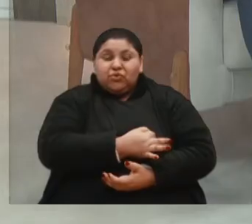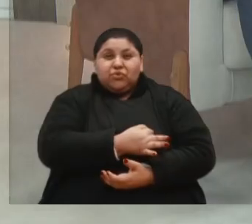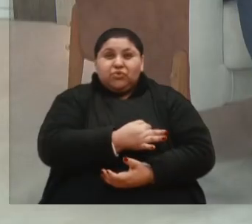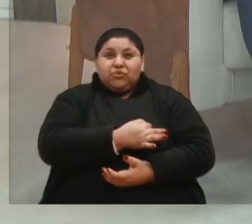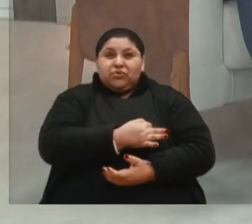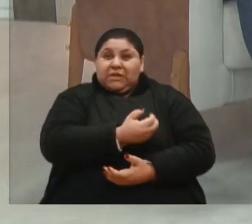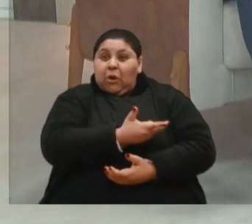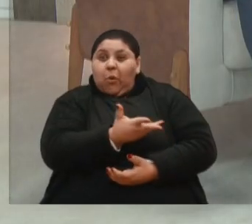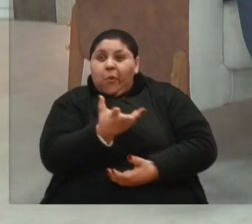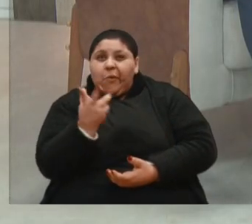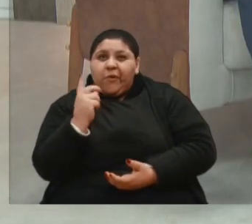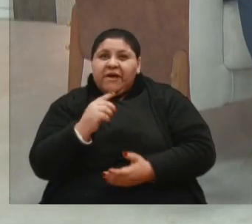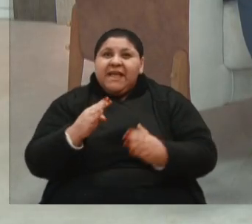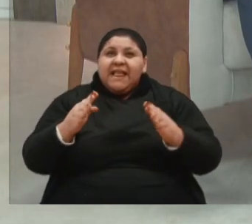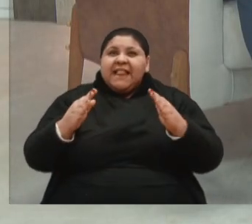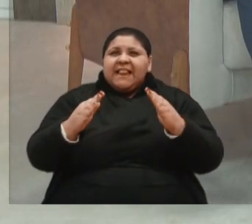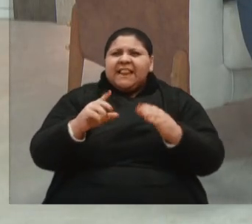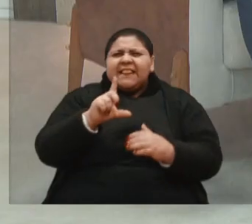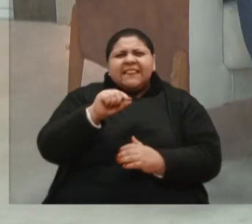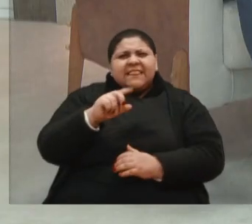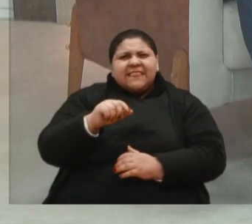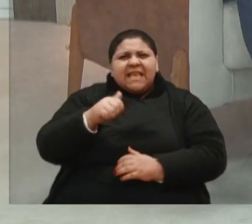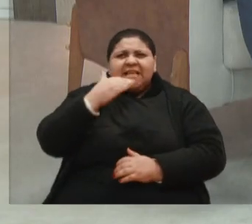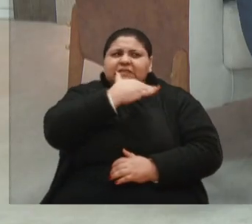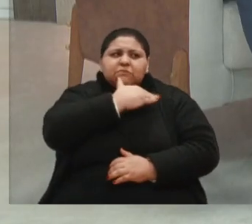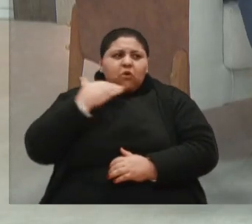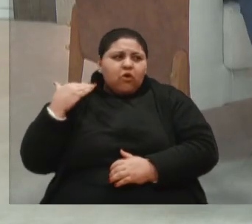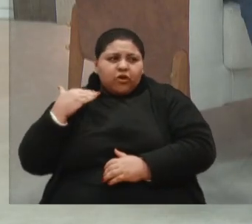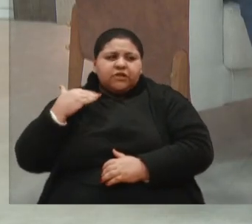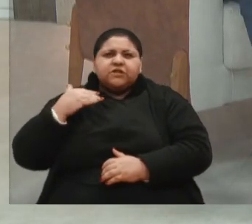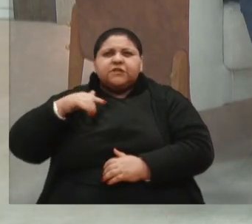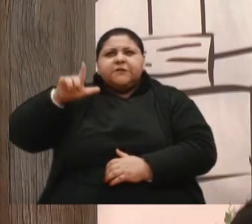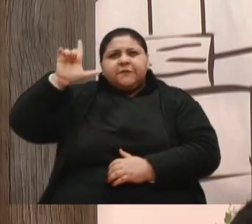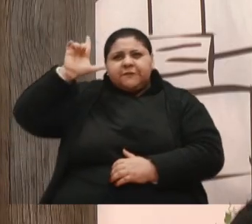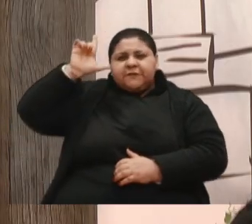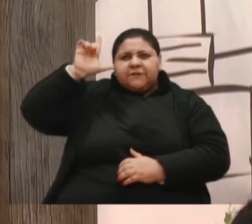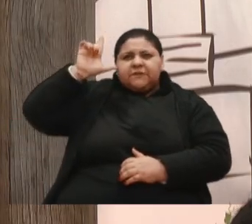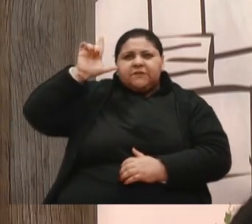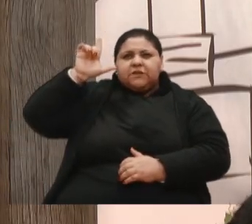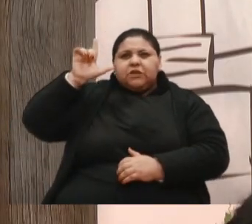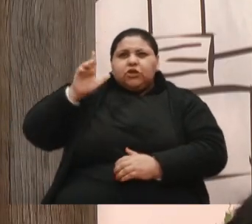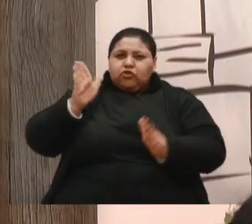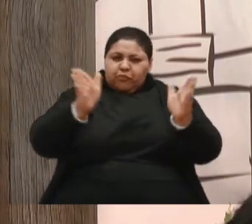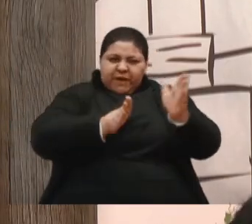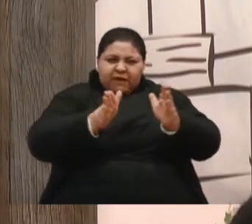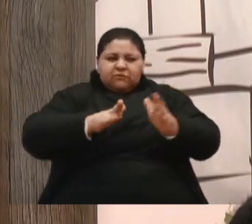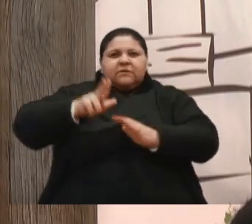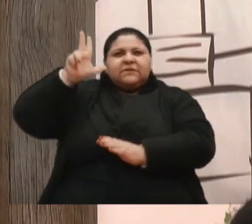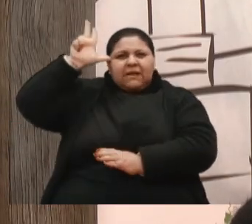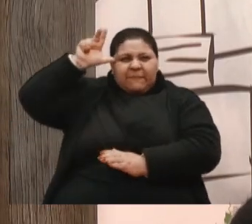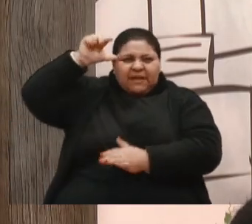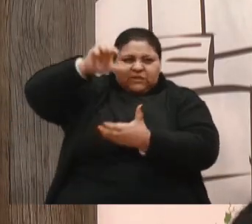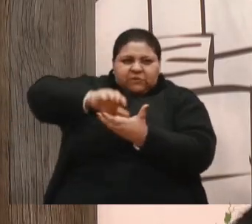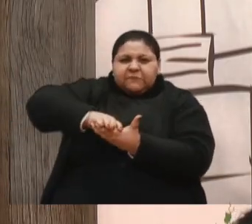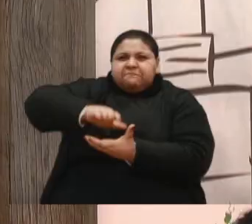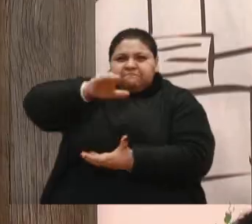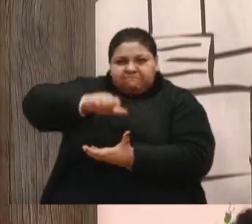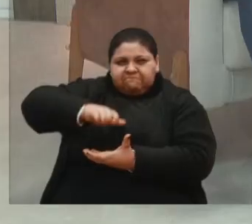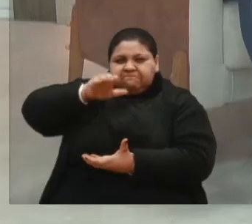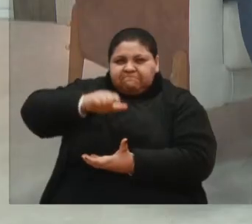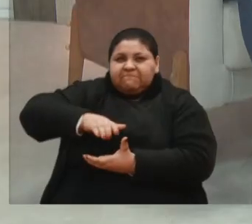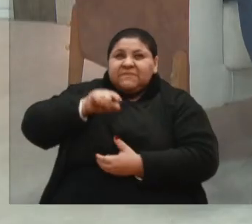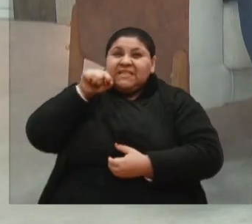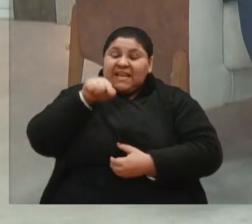Do quantitativo, É. e daí 10 casos foram entre Páscoa, do feriadão ali. Sexta-feira Santa e Páscoa.